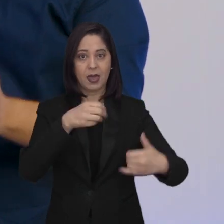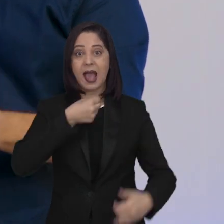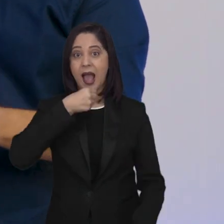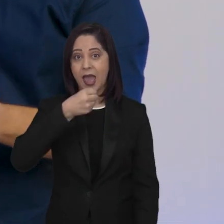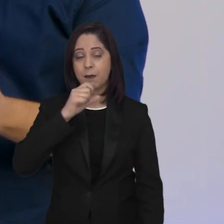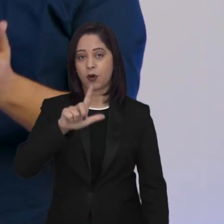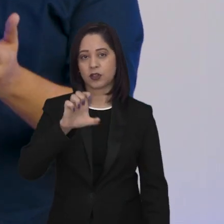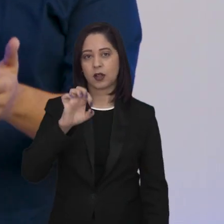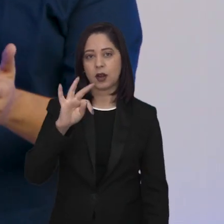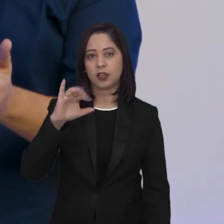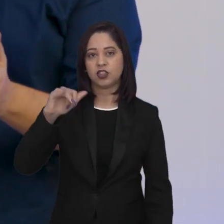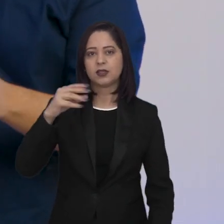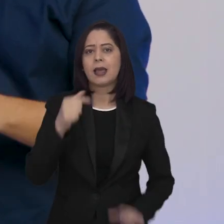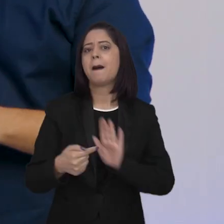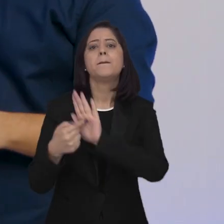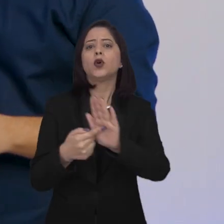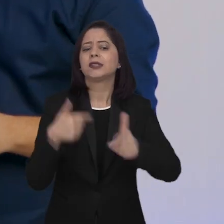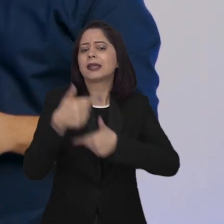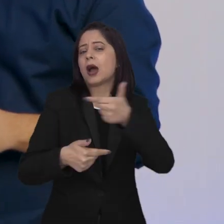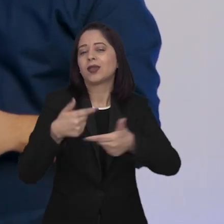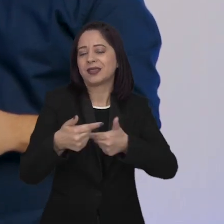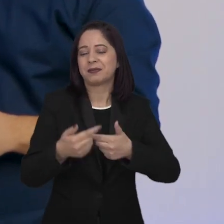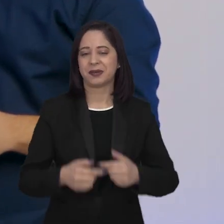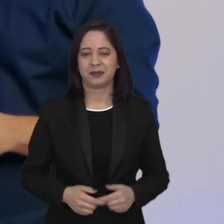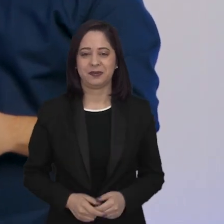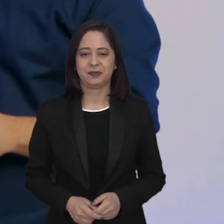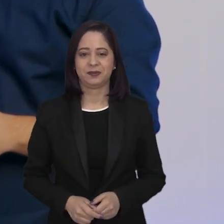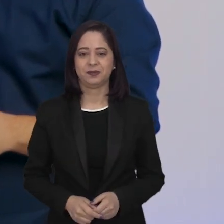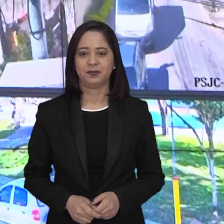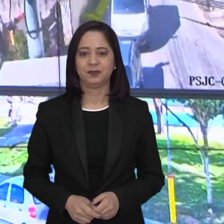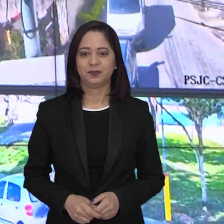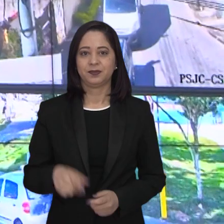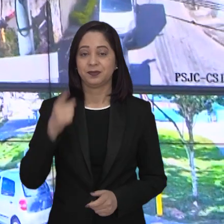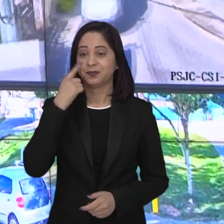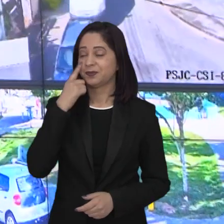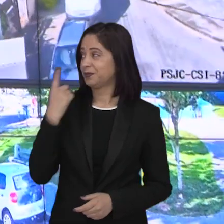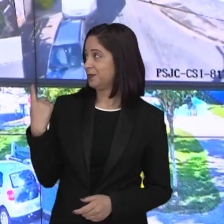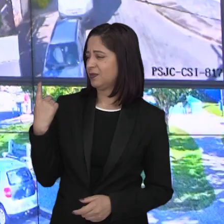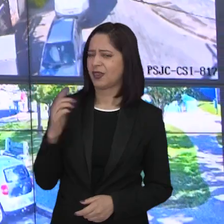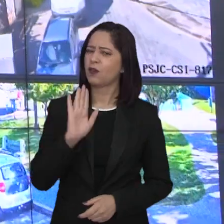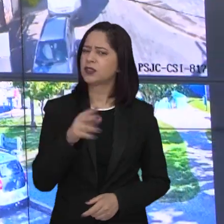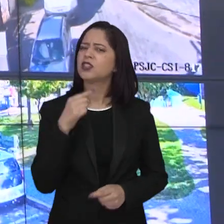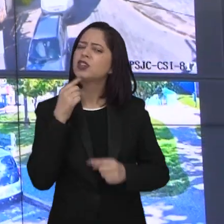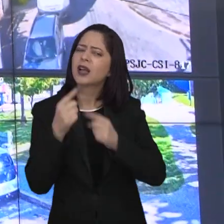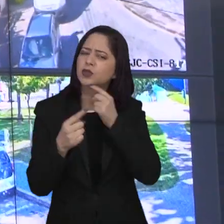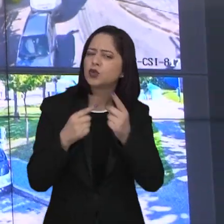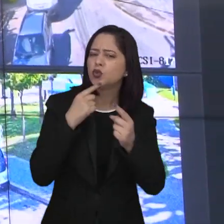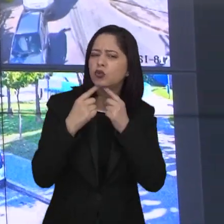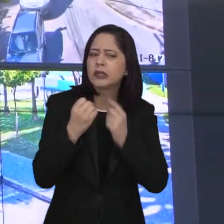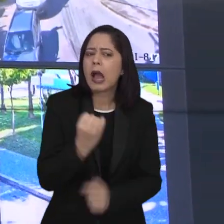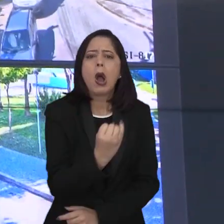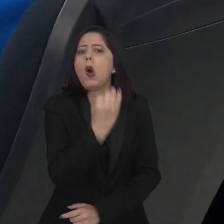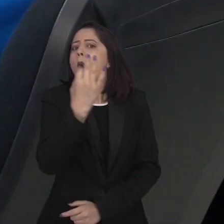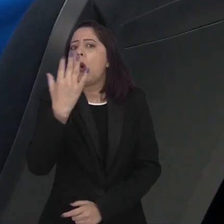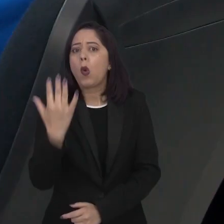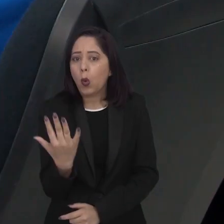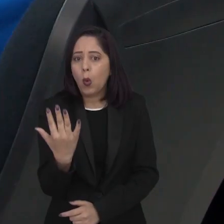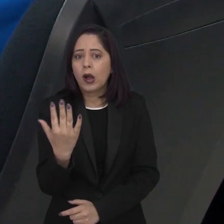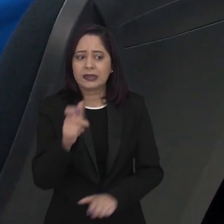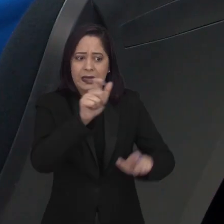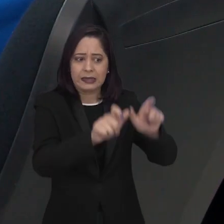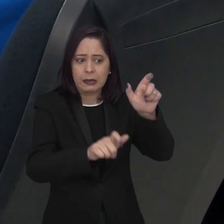Keller foi até lá e mostra pra gente como é o trabalho desses profissionais. Você já se perguntou quais e quantos processos